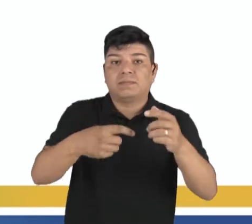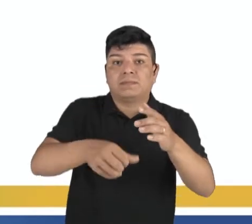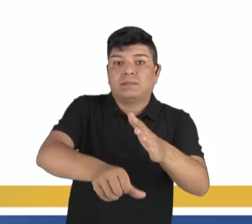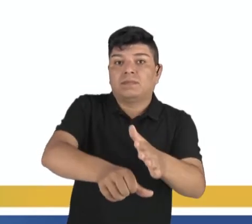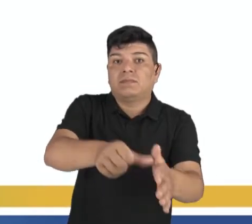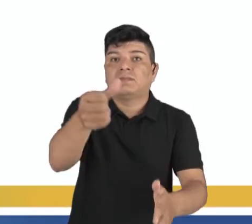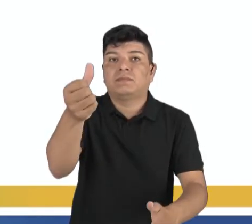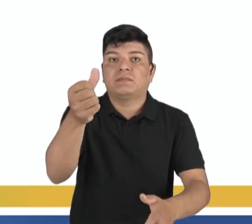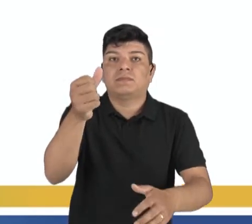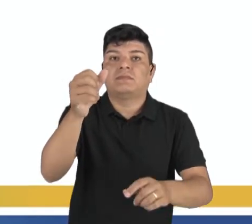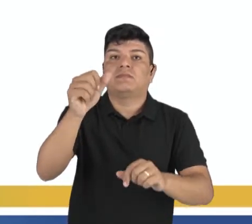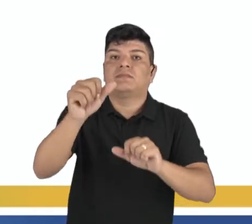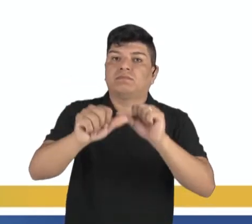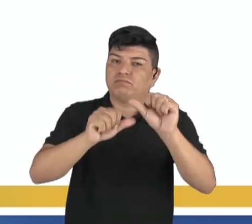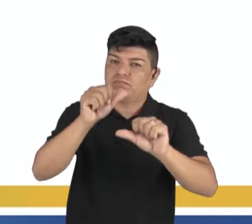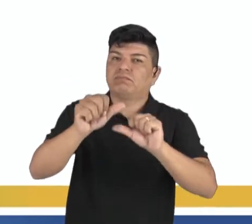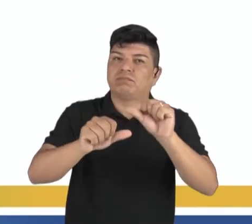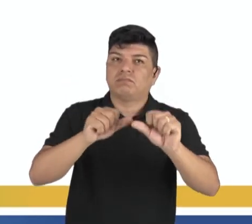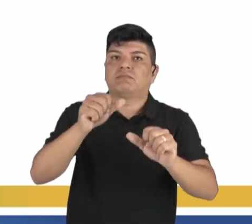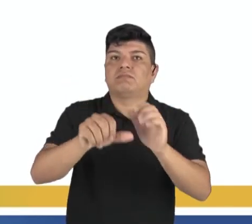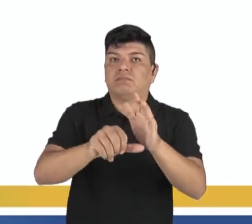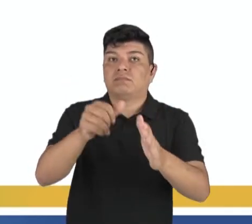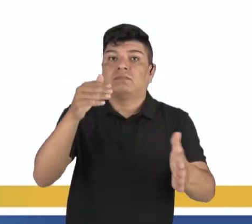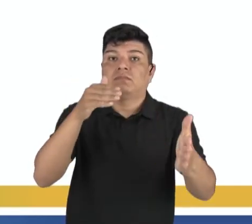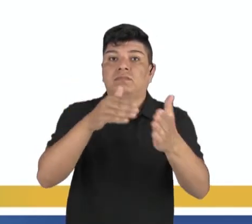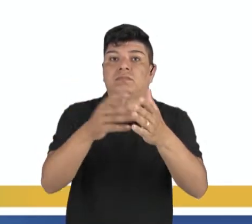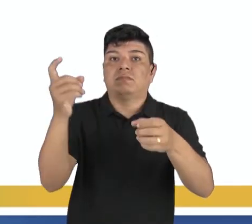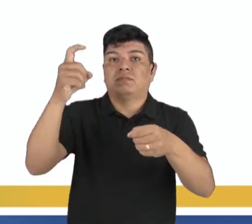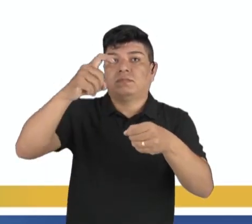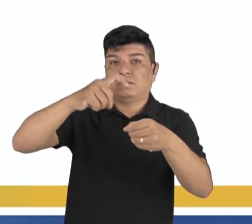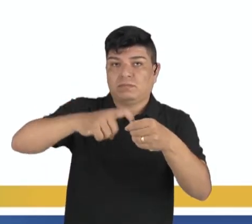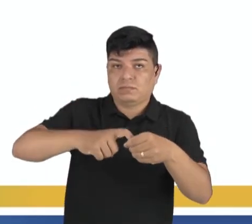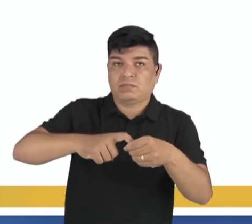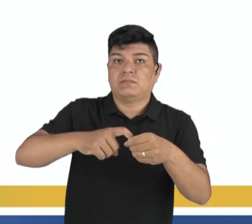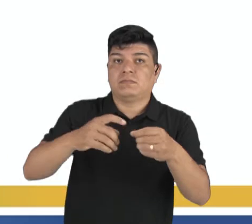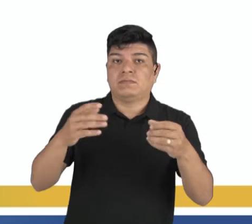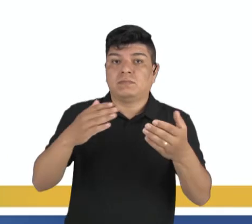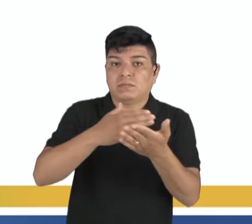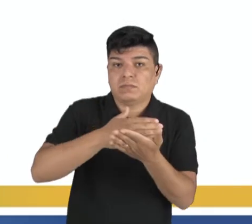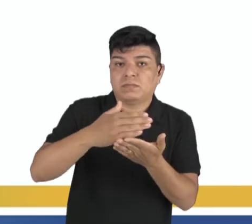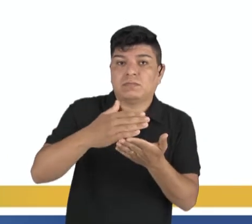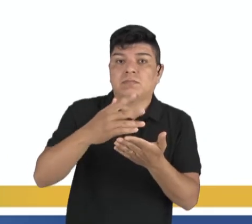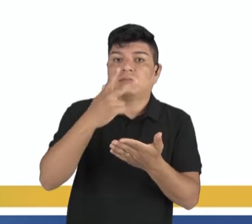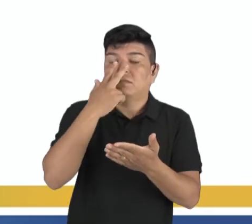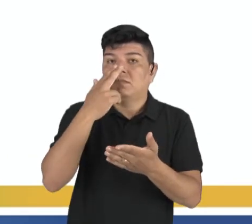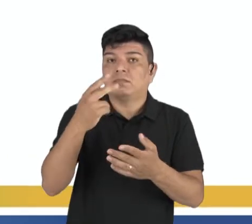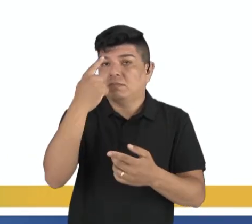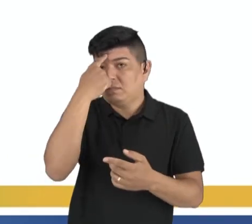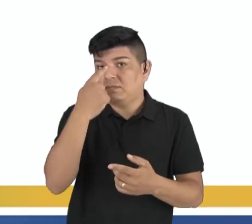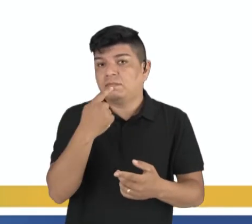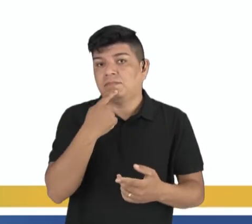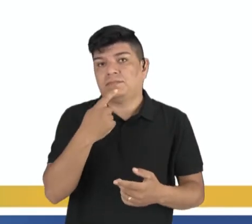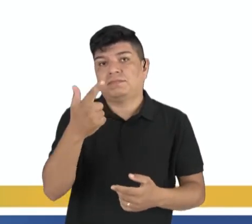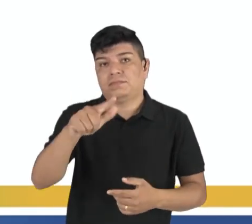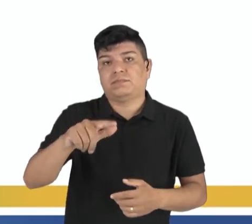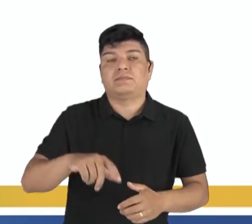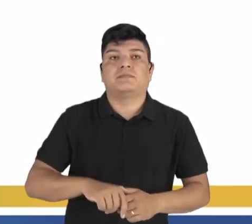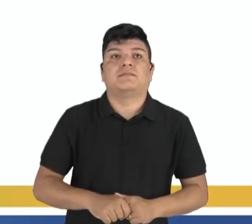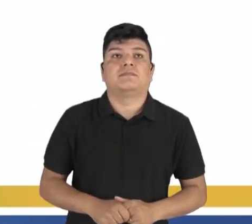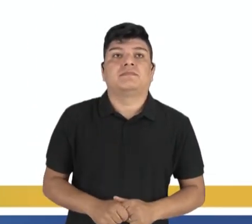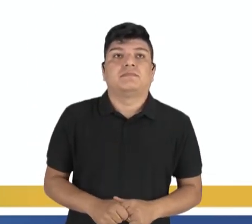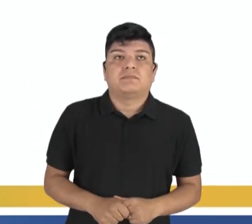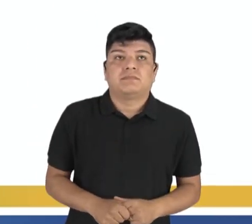seis vezes um ângulo de 60° Até ela voltar ao ponto inicial e parecer mesma figura